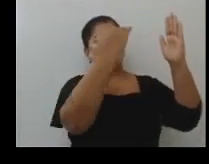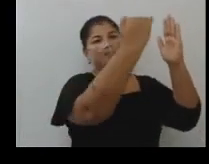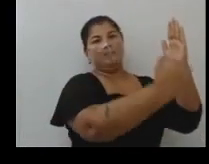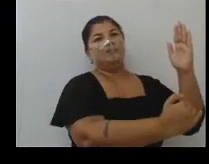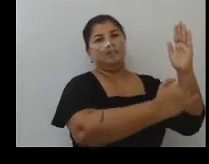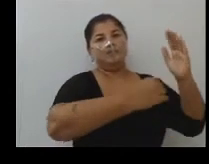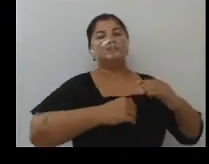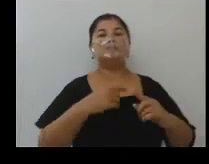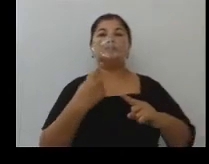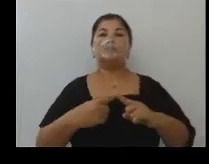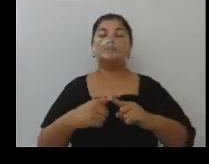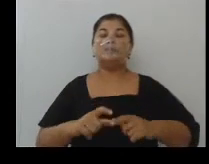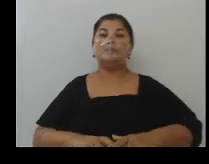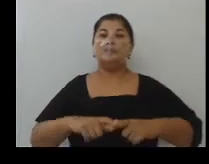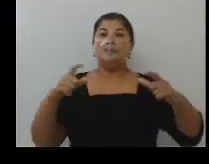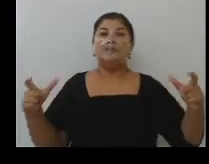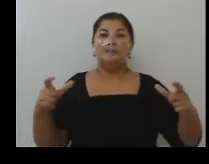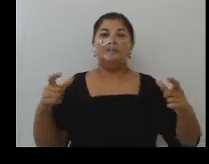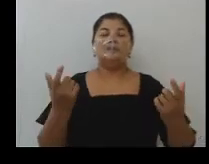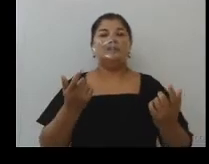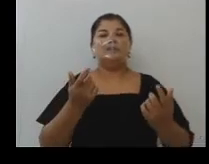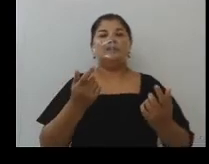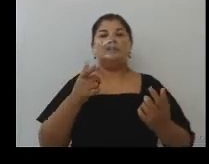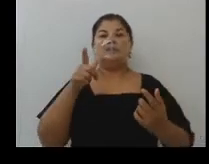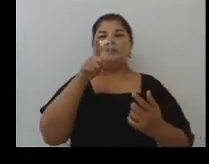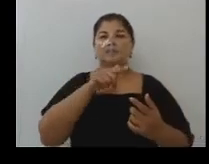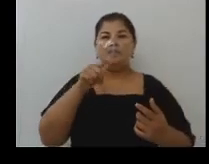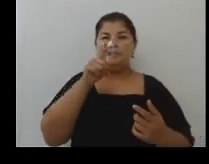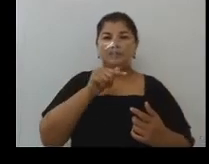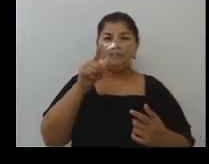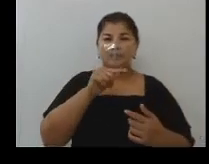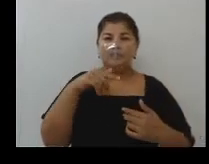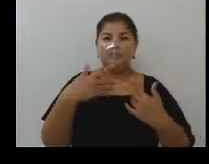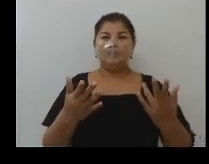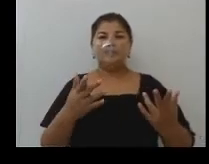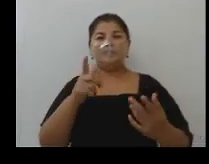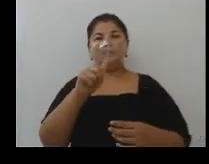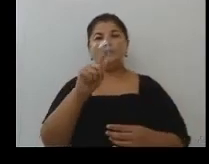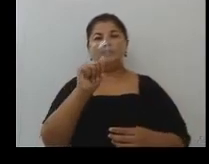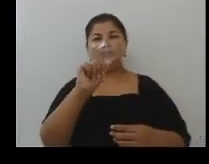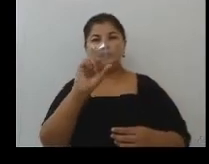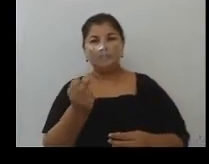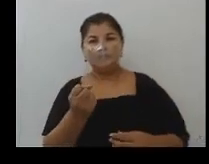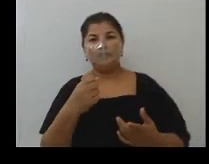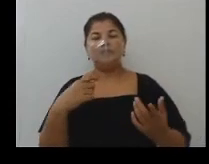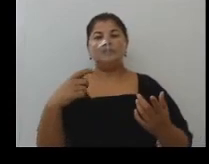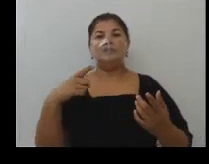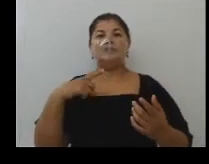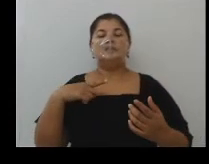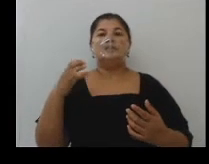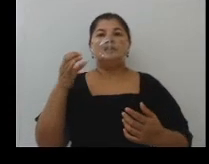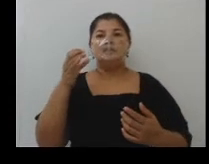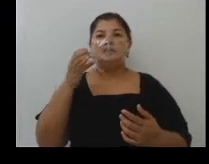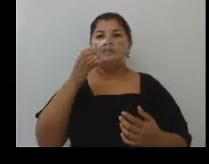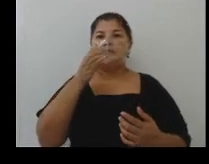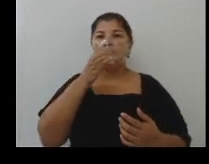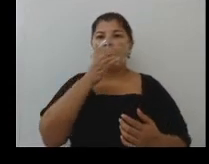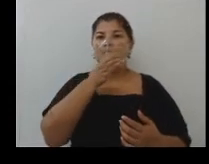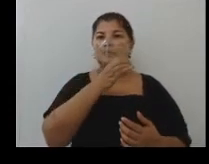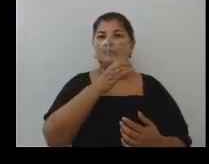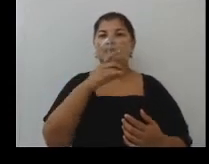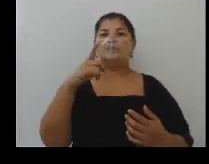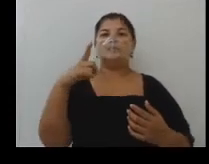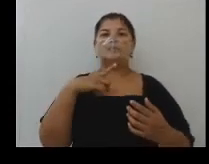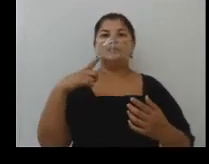Pois a maioria dos fluidos, líquidos e gases, olha que eu falei fluido, líquido e gás, quando aquecidos, sofrem